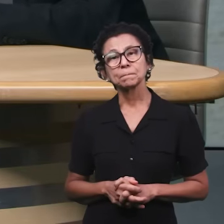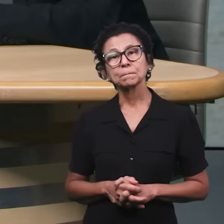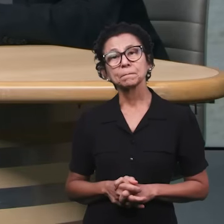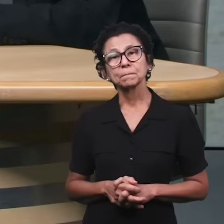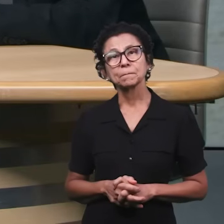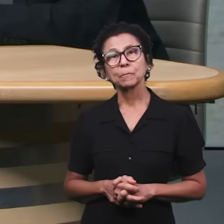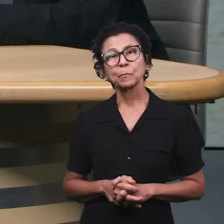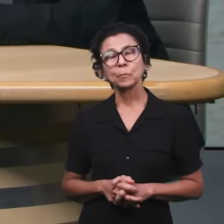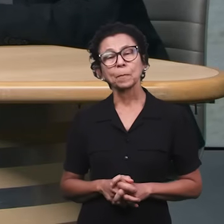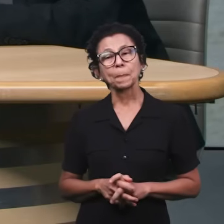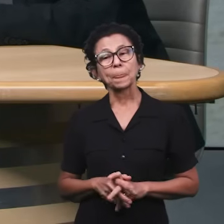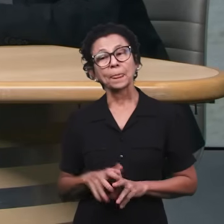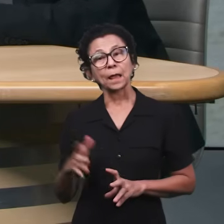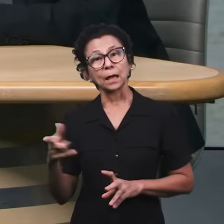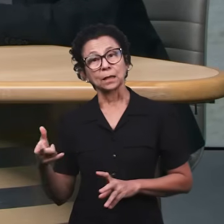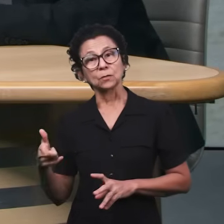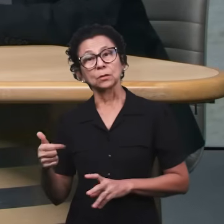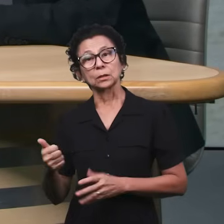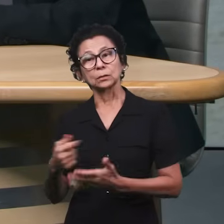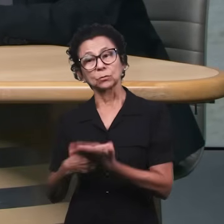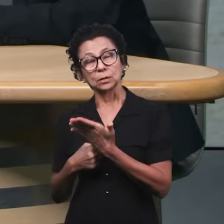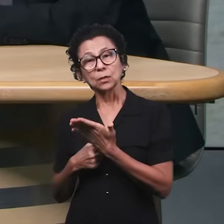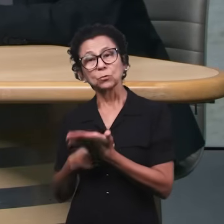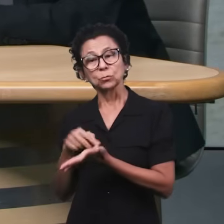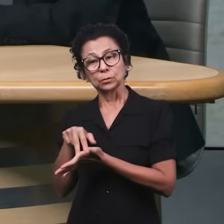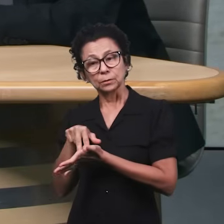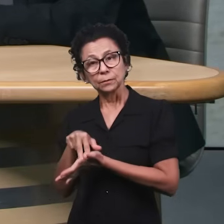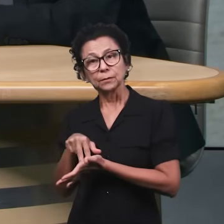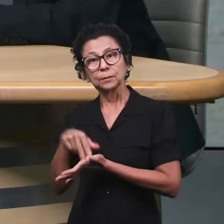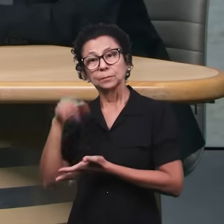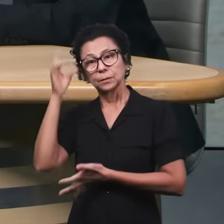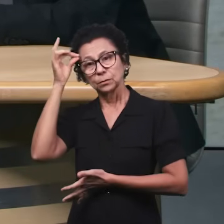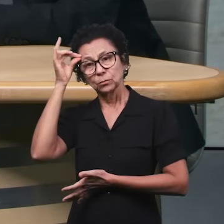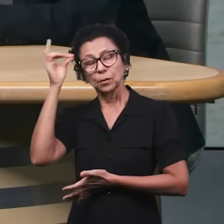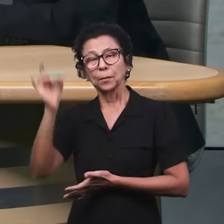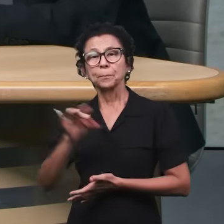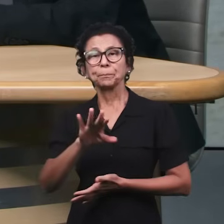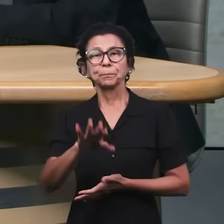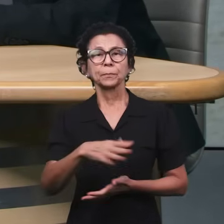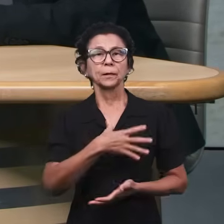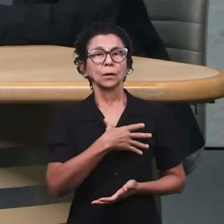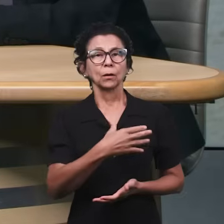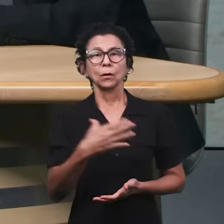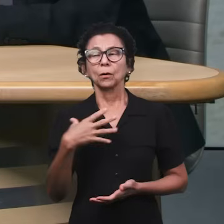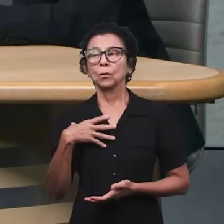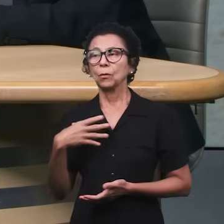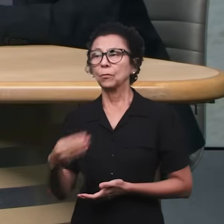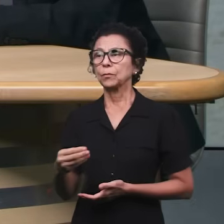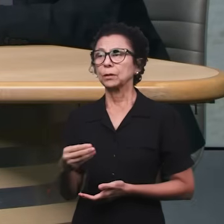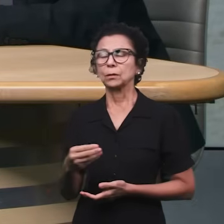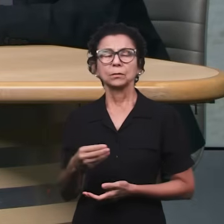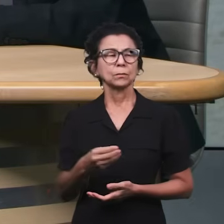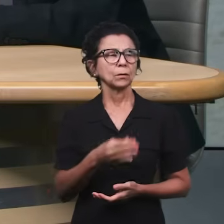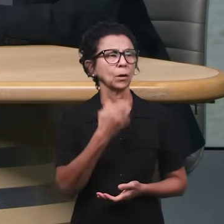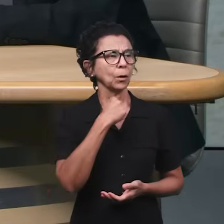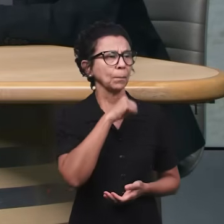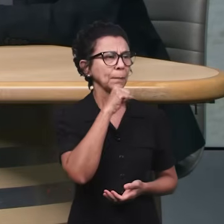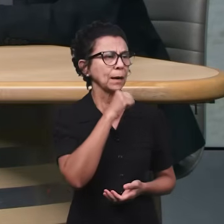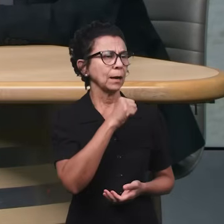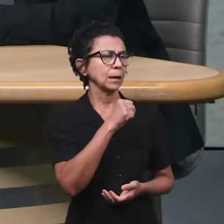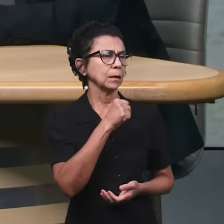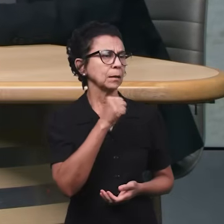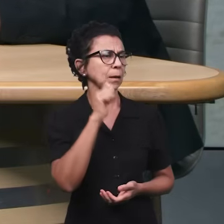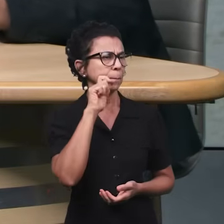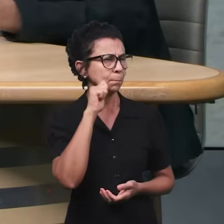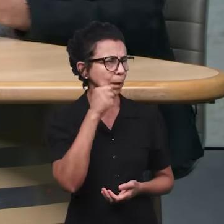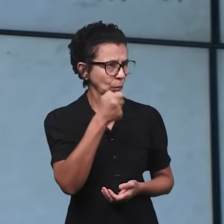E o lado oposto, né, pastor É Marcelo? isso aí. Por exemplo, o filho pede um pão, vai dar uma pedra. A pedra parece pão, mas ela